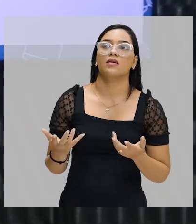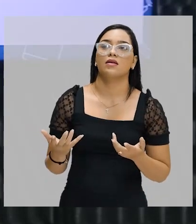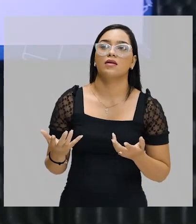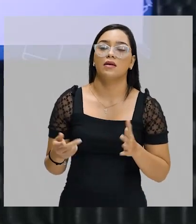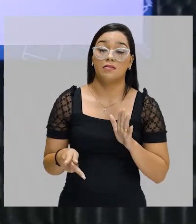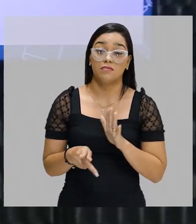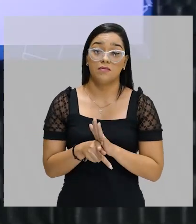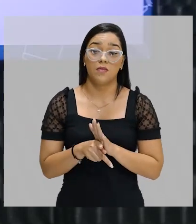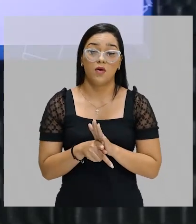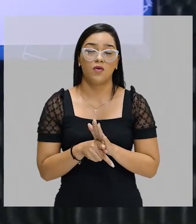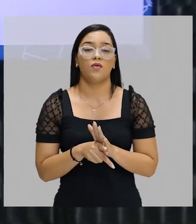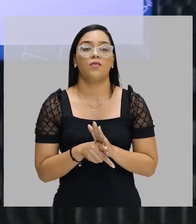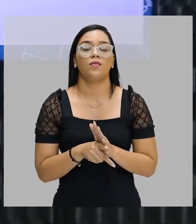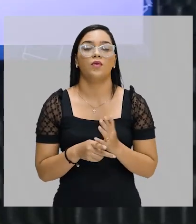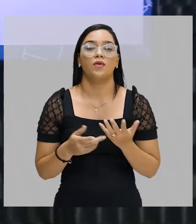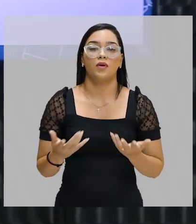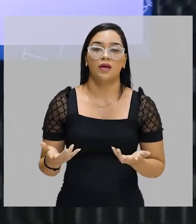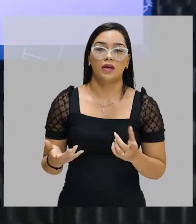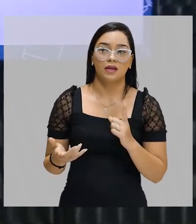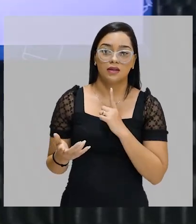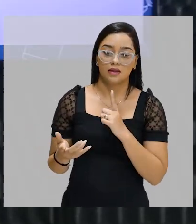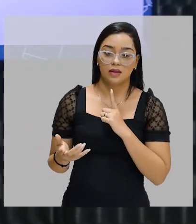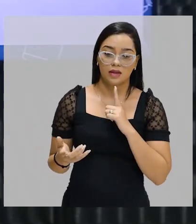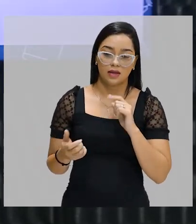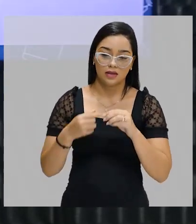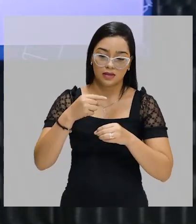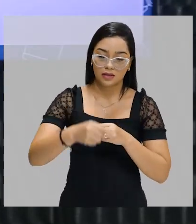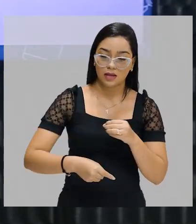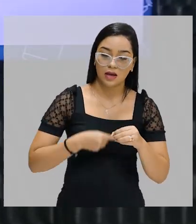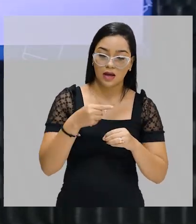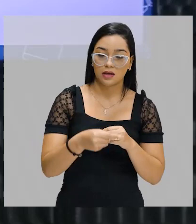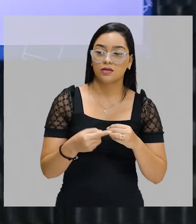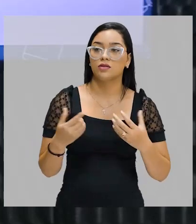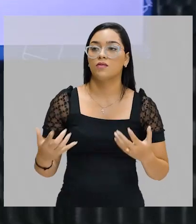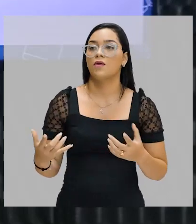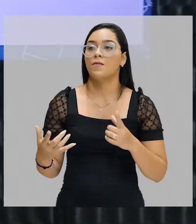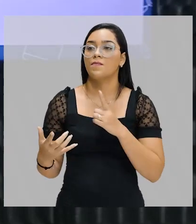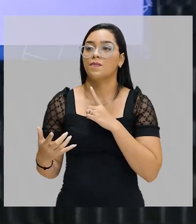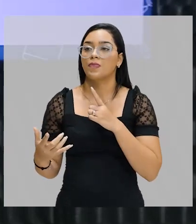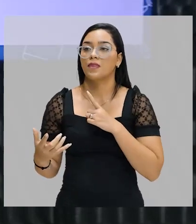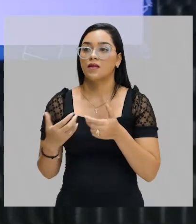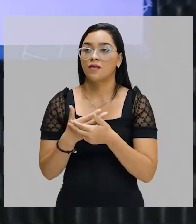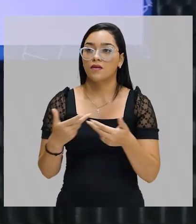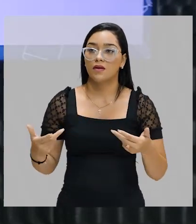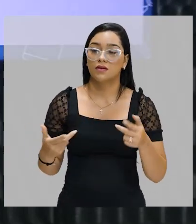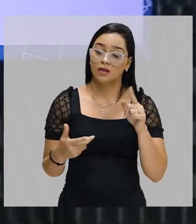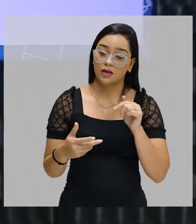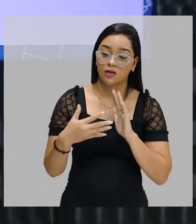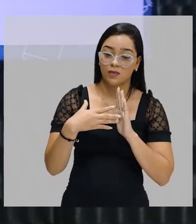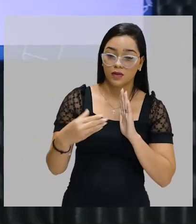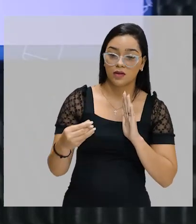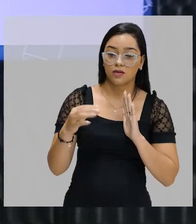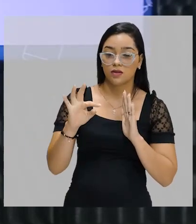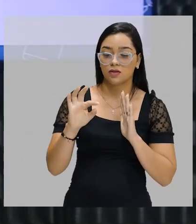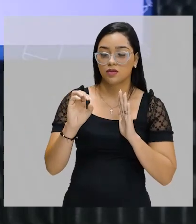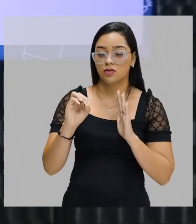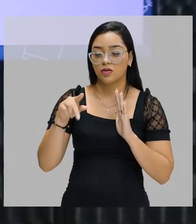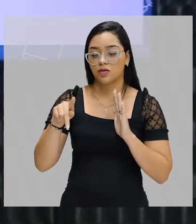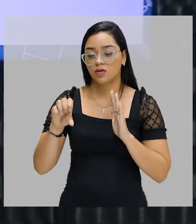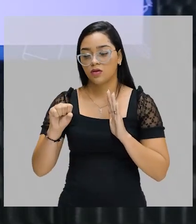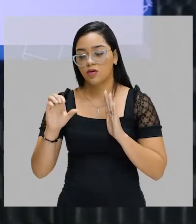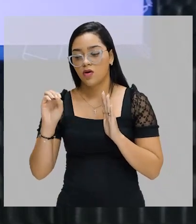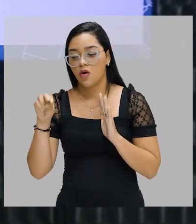essa partícula, né, esse átomo, ainda como indivisíveis. O modelo atômico de Thomson ainda tem ainda